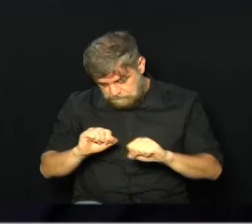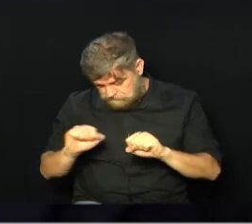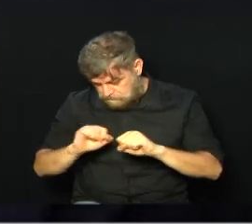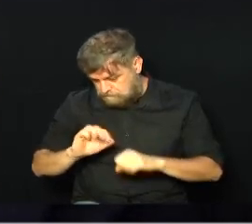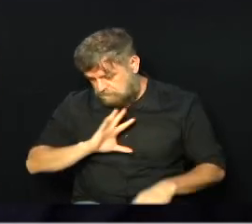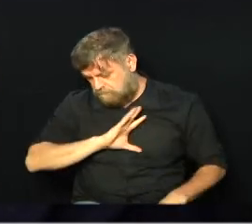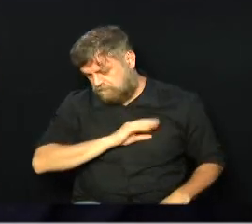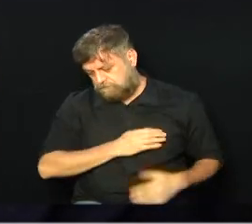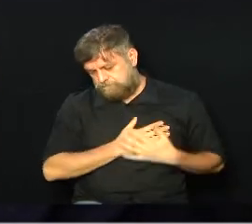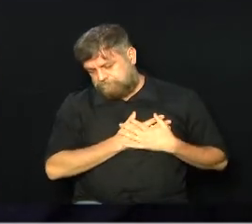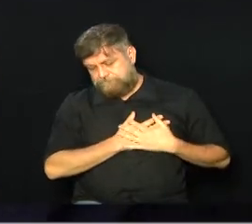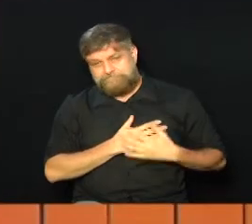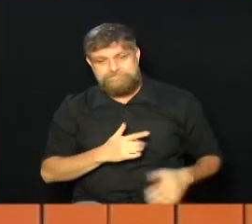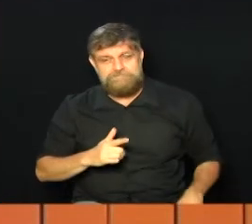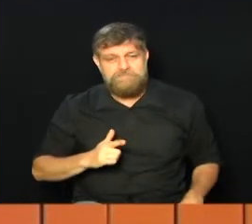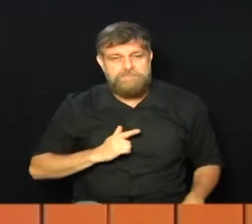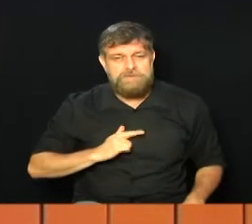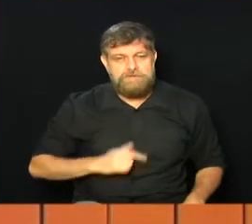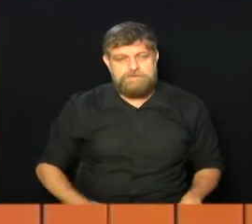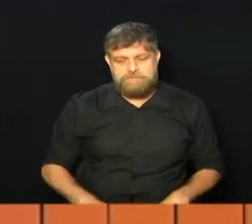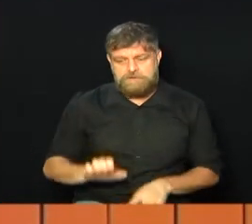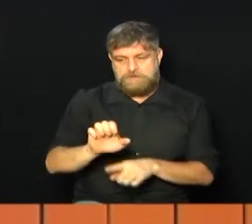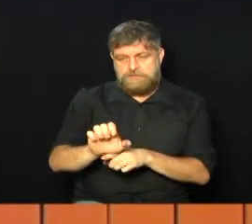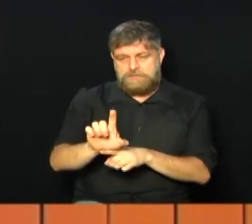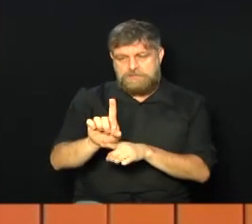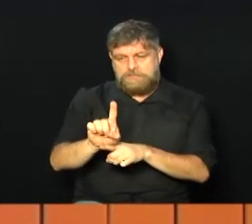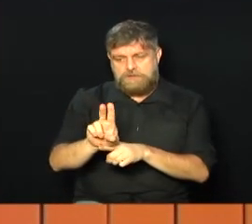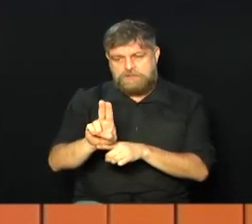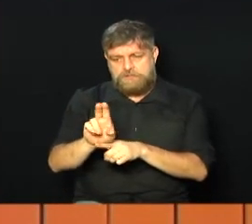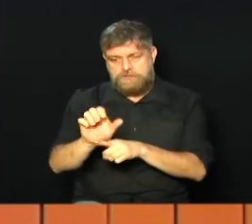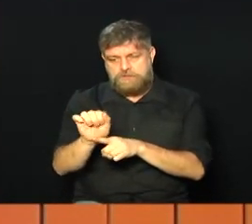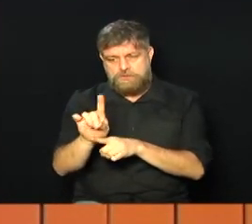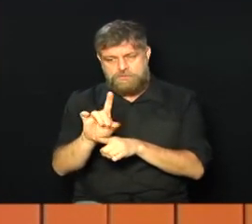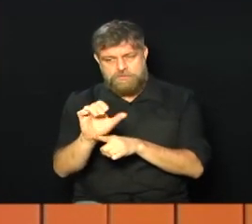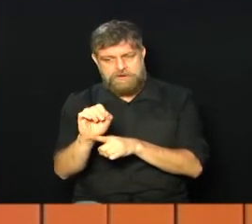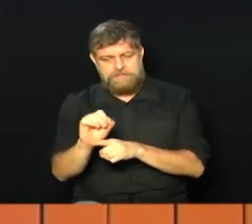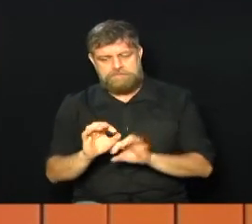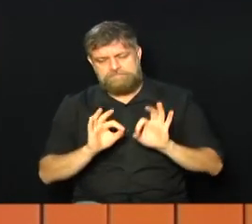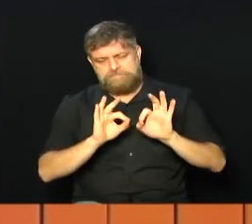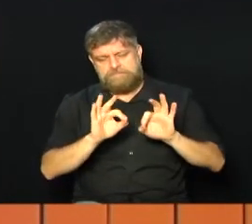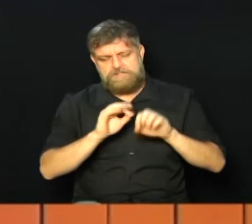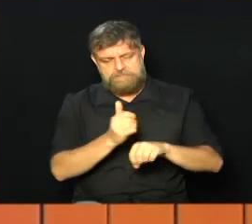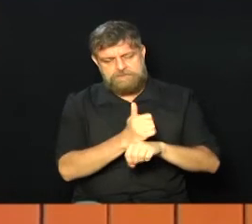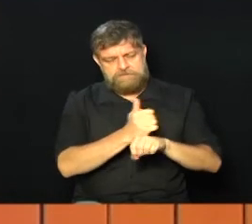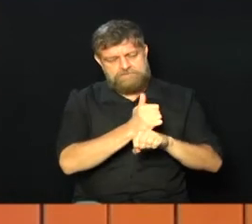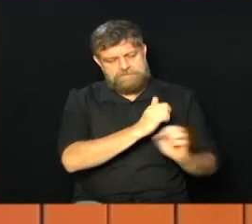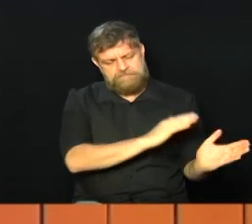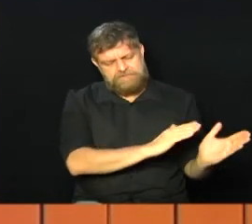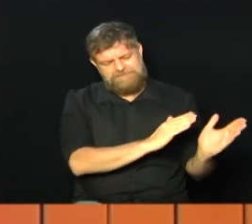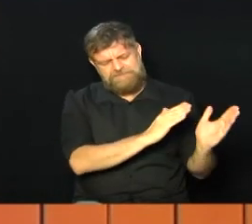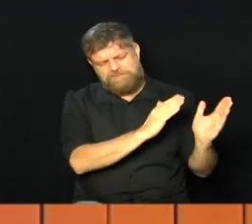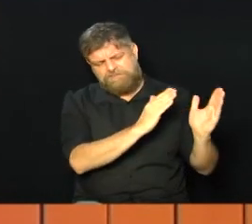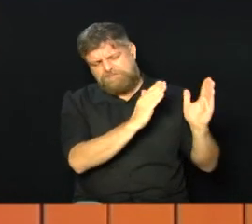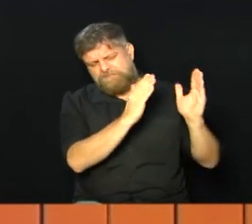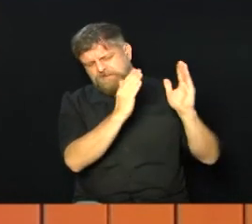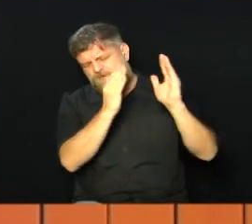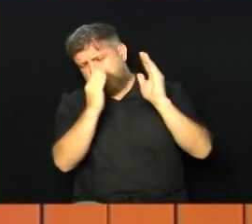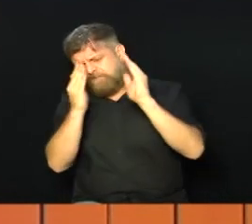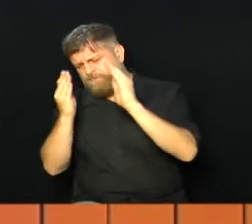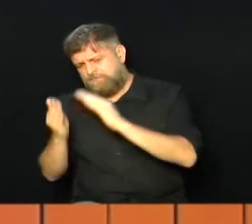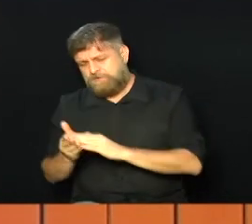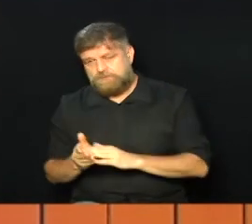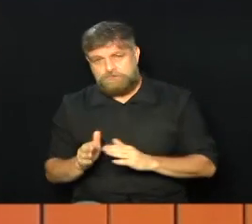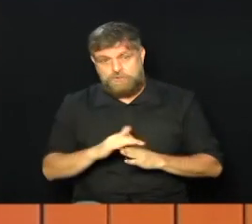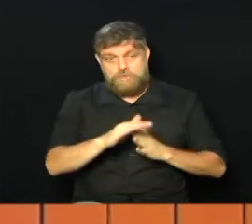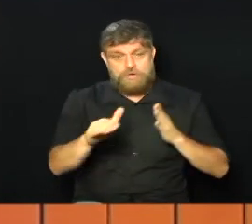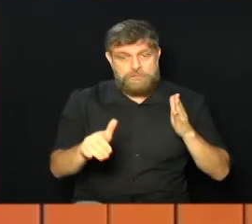muito. Eduardo Ábido, parabéns pela sua trajetória. É de grande valia tudo que você